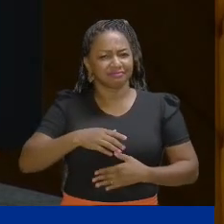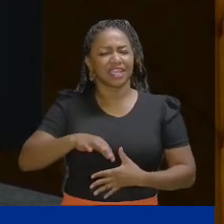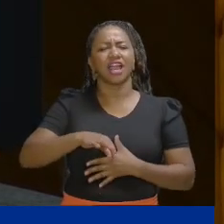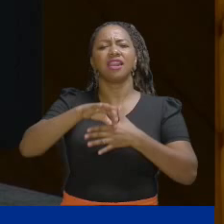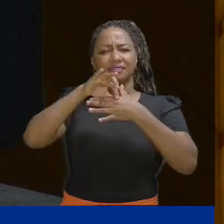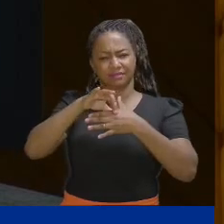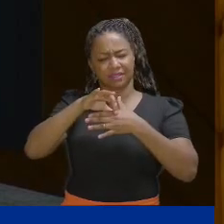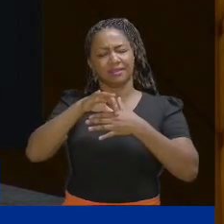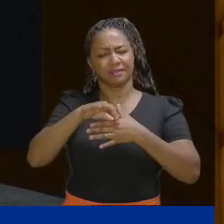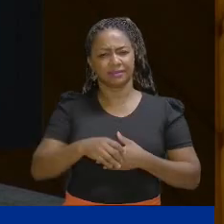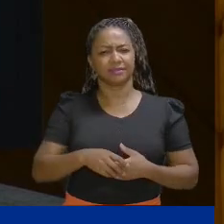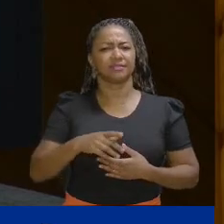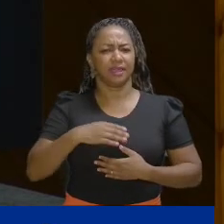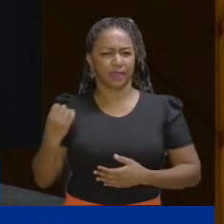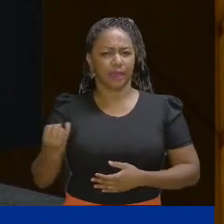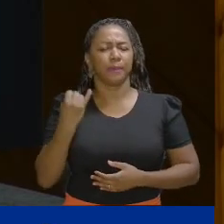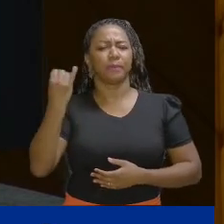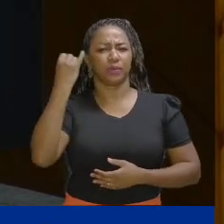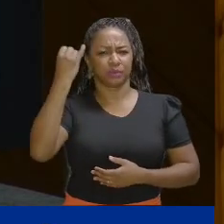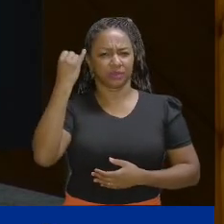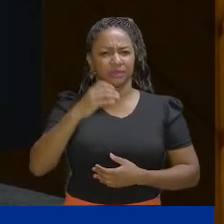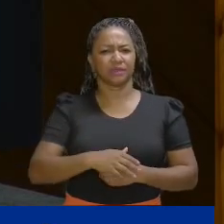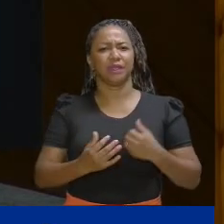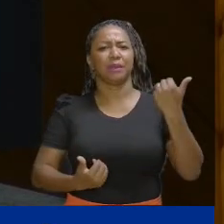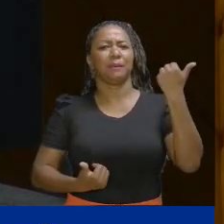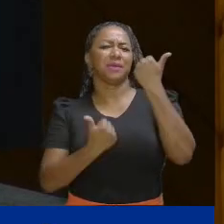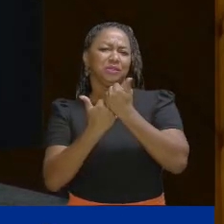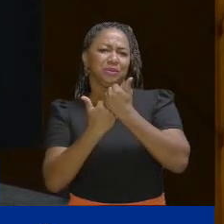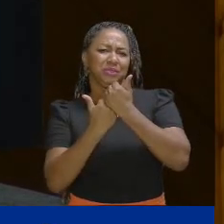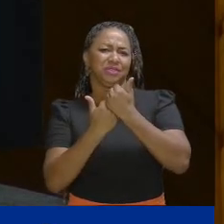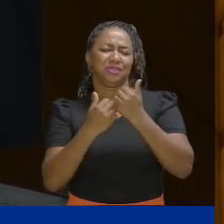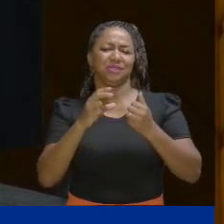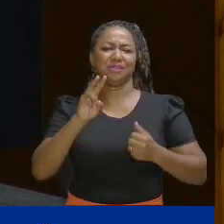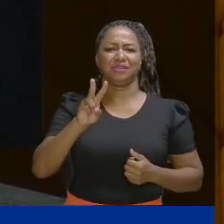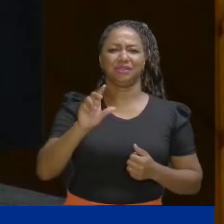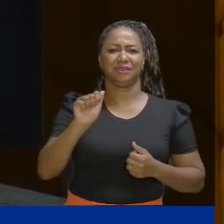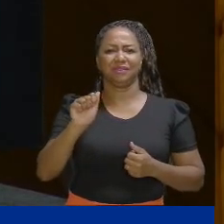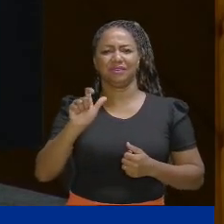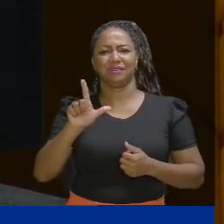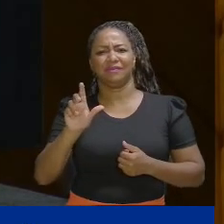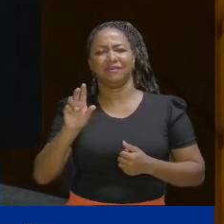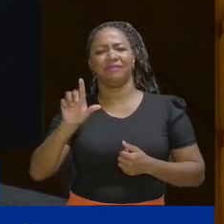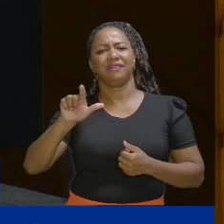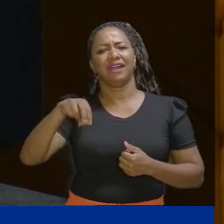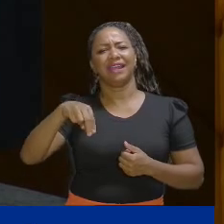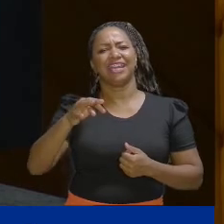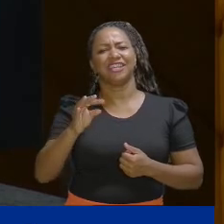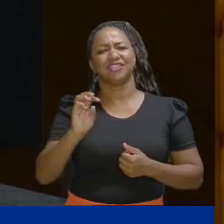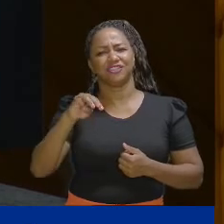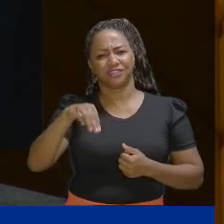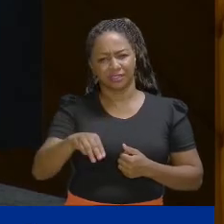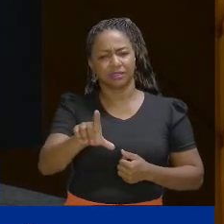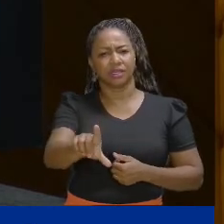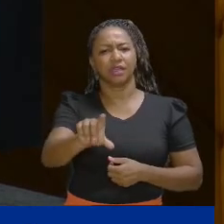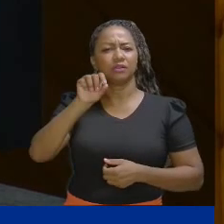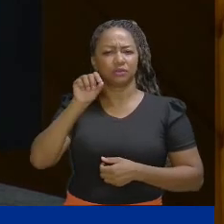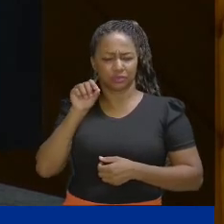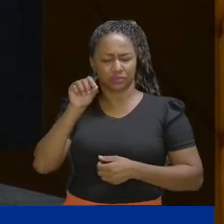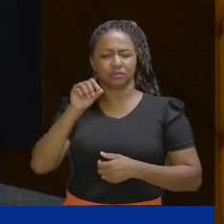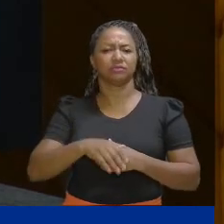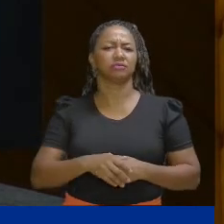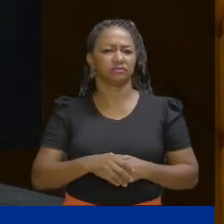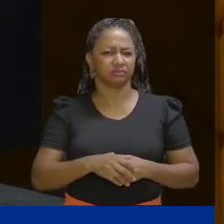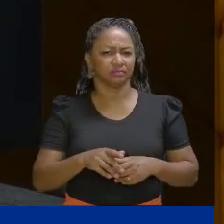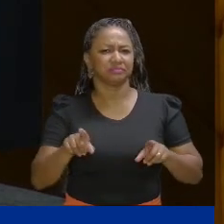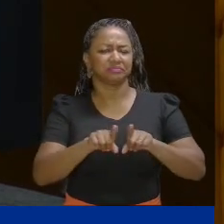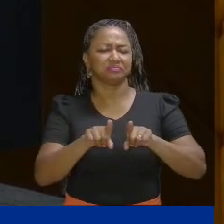liderança. Eu acho que esse é o aspecto importante, porque para substituir o Valentim, eu fiquei imaginando, né? Porque a escolha de Vossa Excelência Desembargador